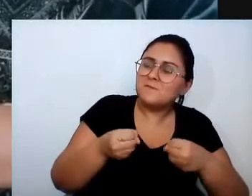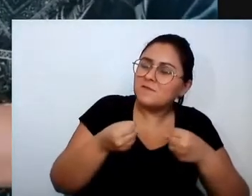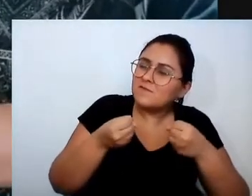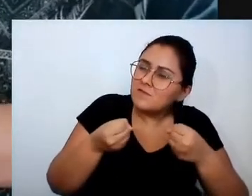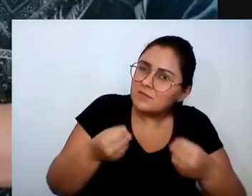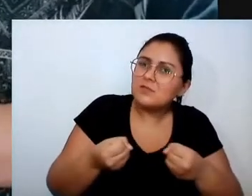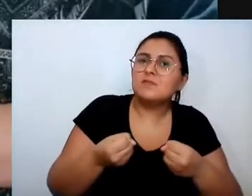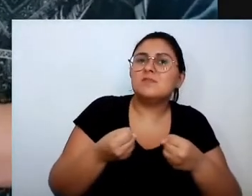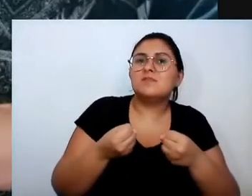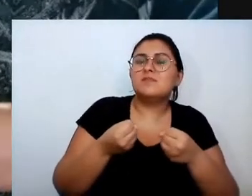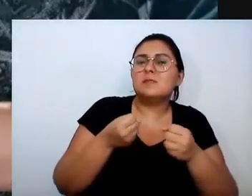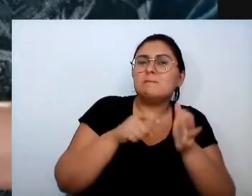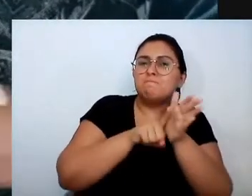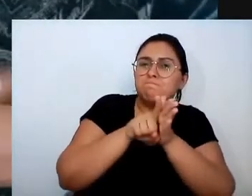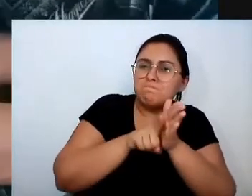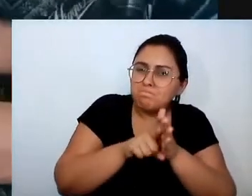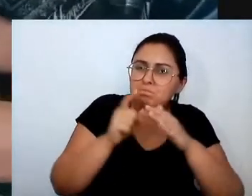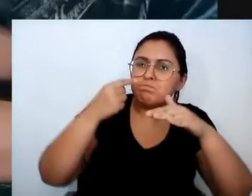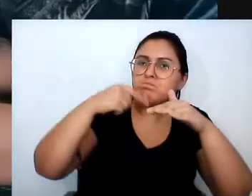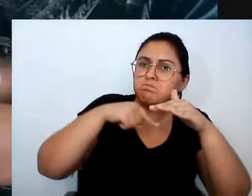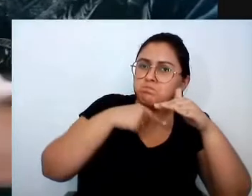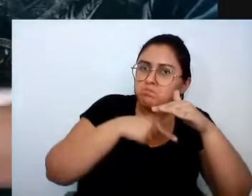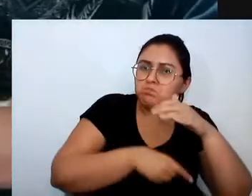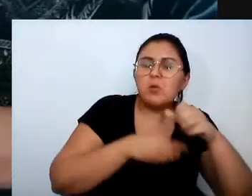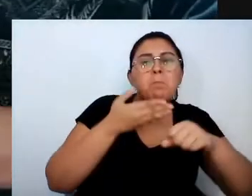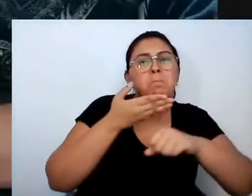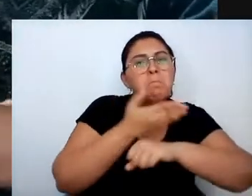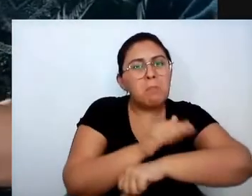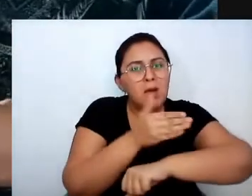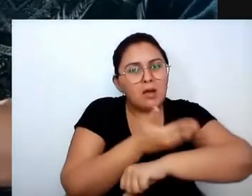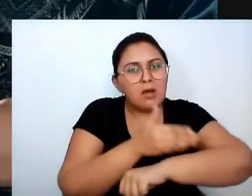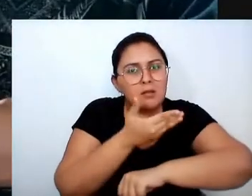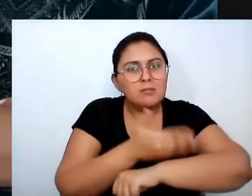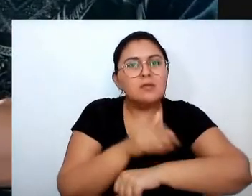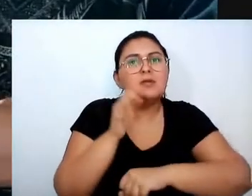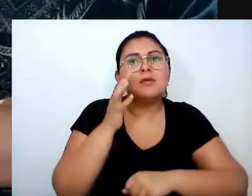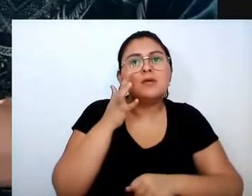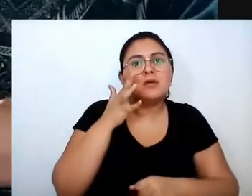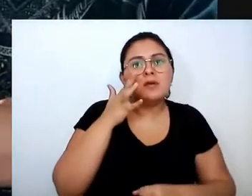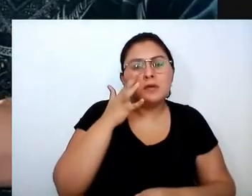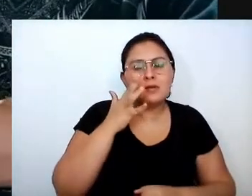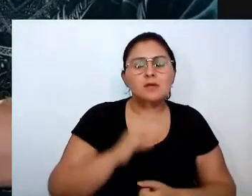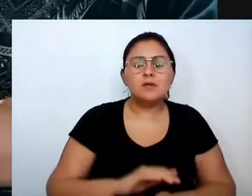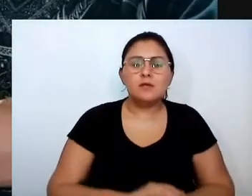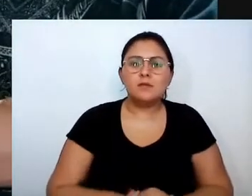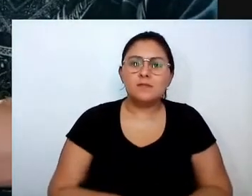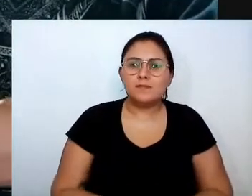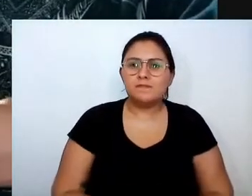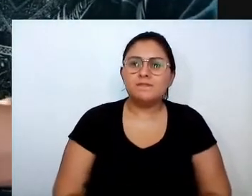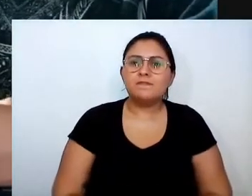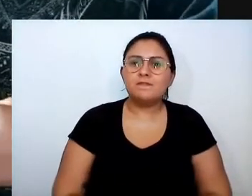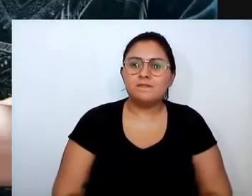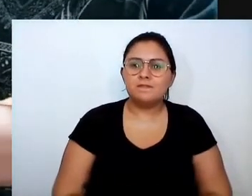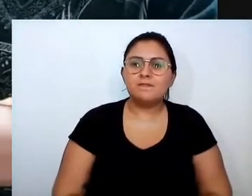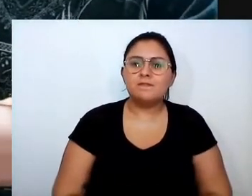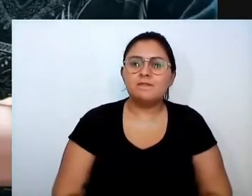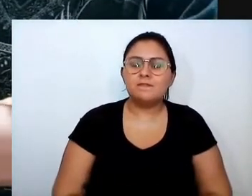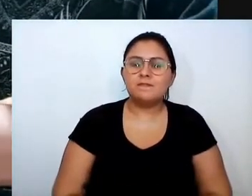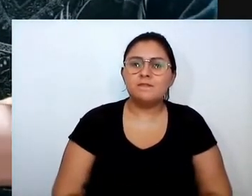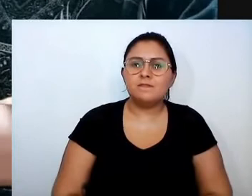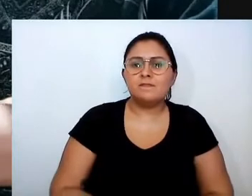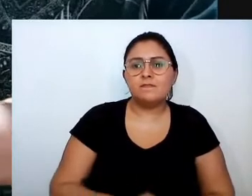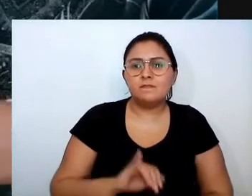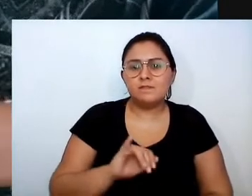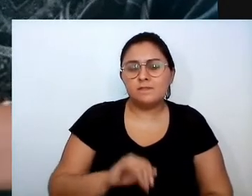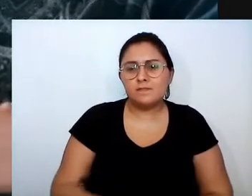Uhum. aprofundando, fazendo ensaios, né? Toda uma Isso. é uma vivência realmente, né, com o Isso. instrumento. Tudo Olha isso